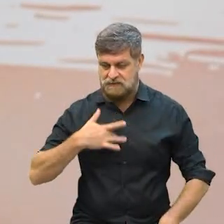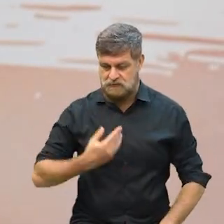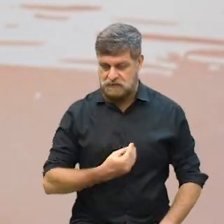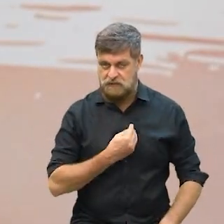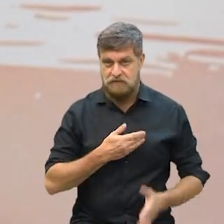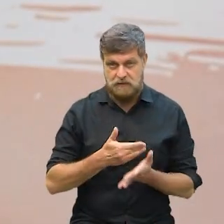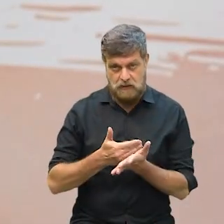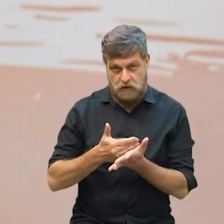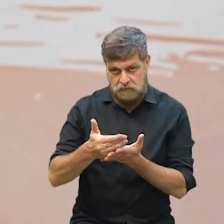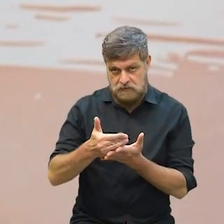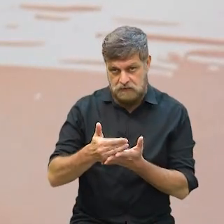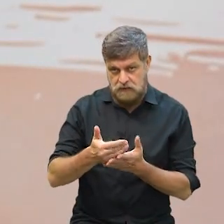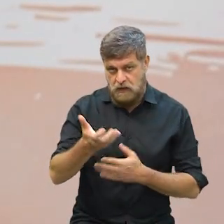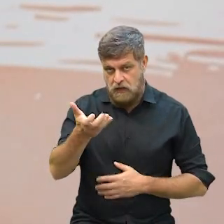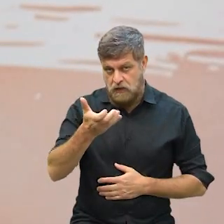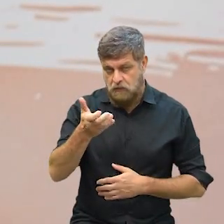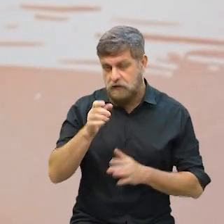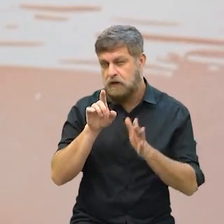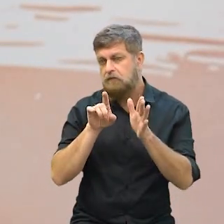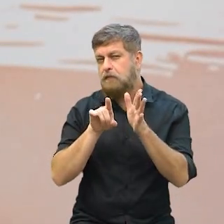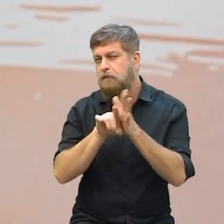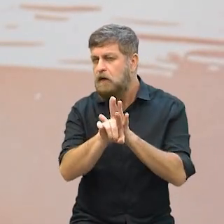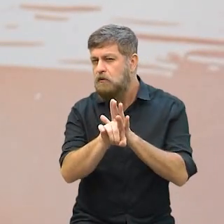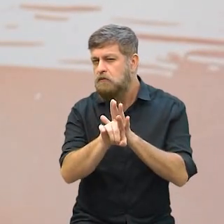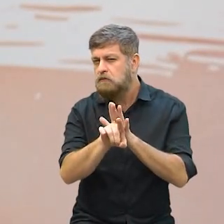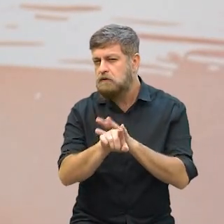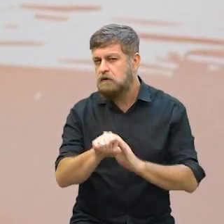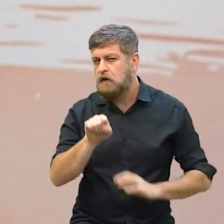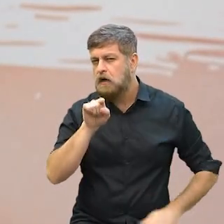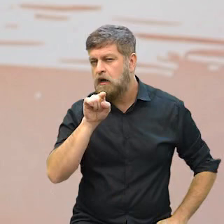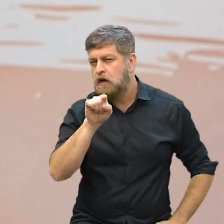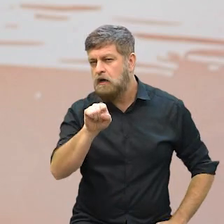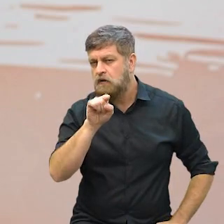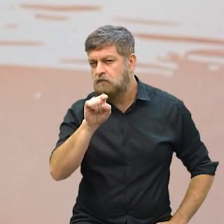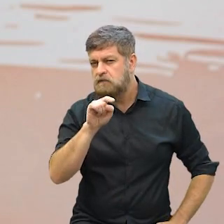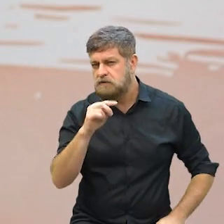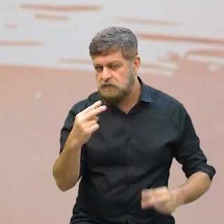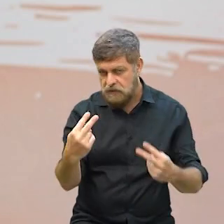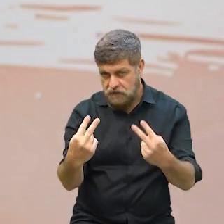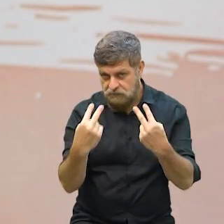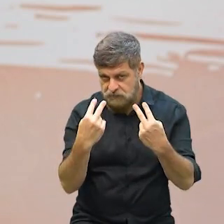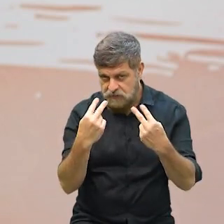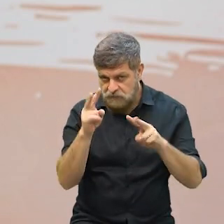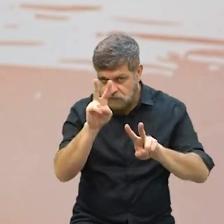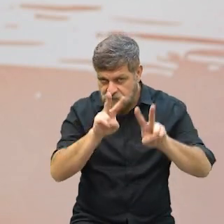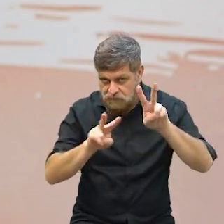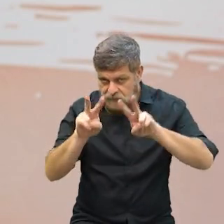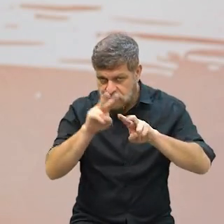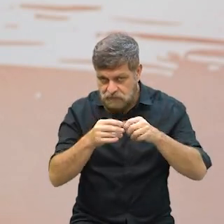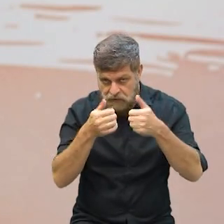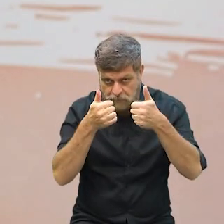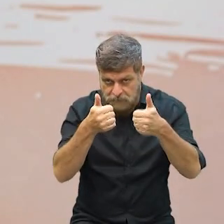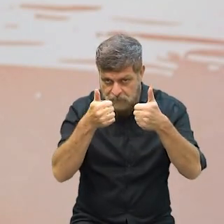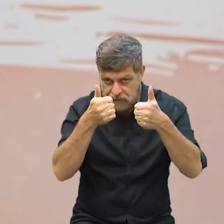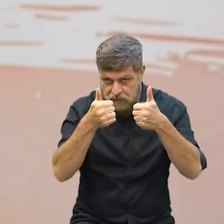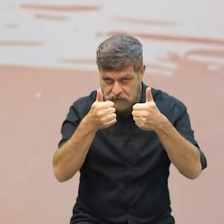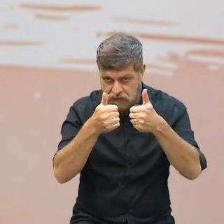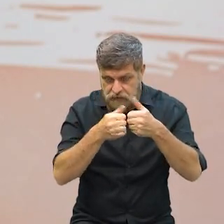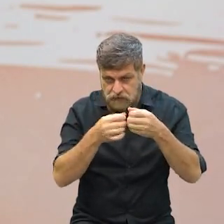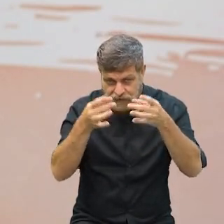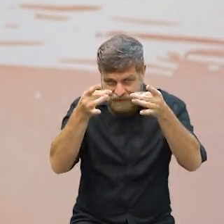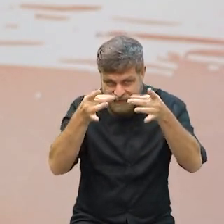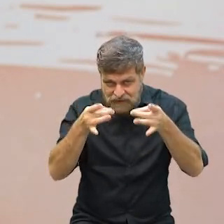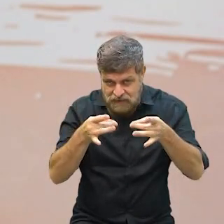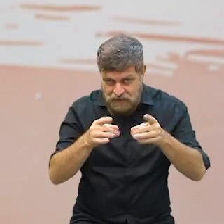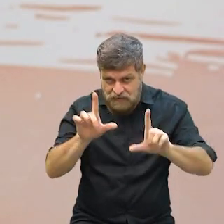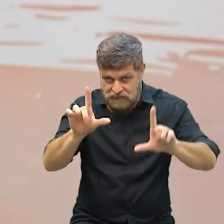Olá, Saúde é Vida começando e eu já quero te fazer uma pergunta. Você aí de casa, tá me enxergando bem? Tá conseguindo me ver direitinho?